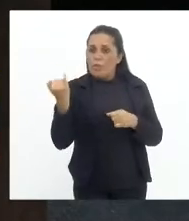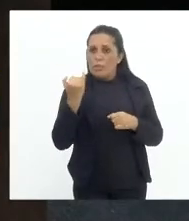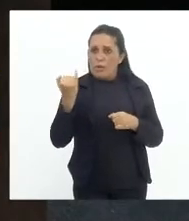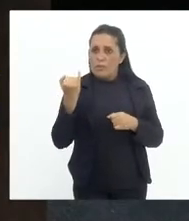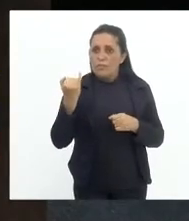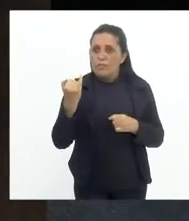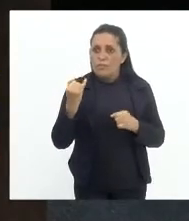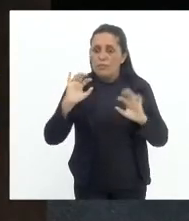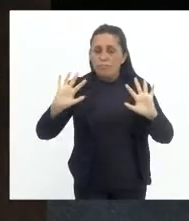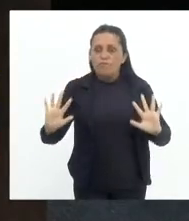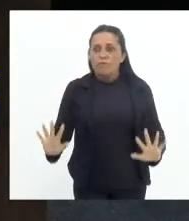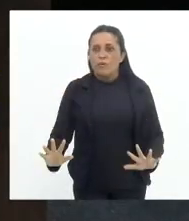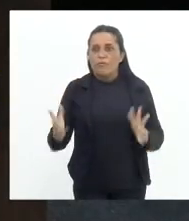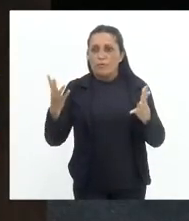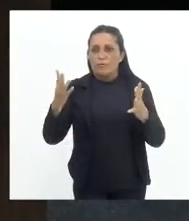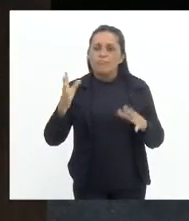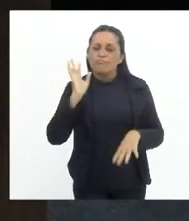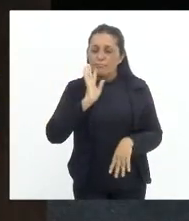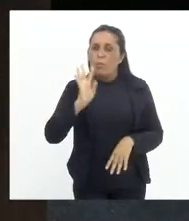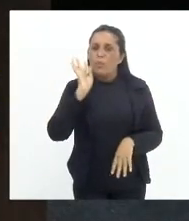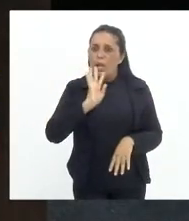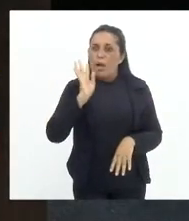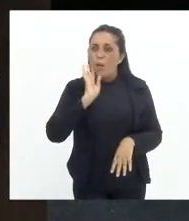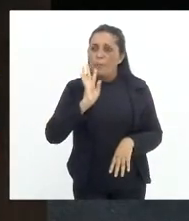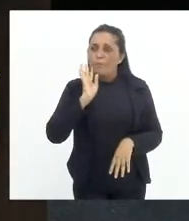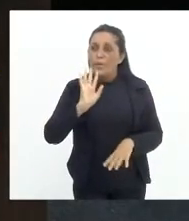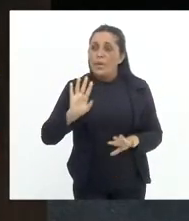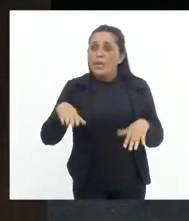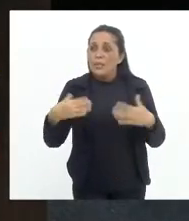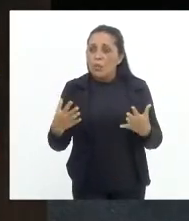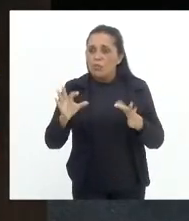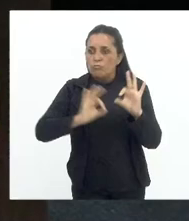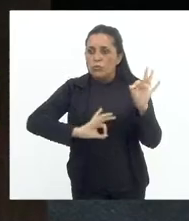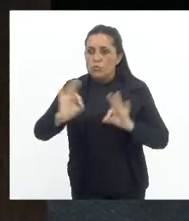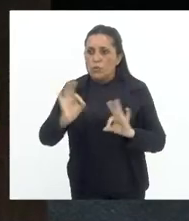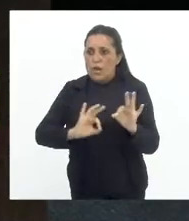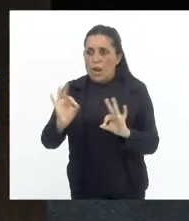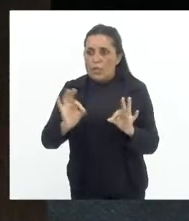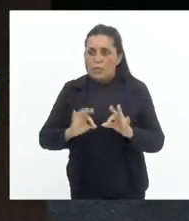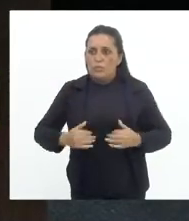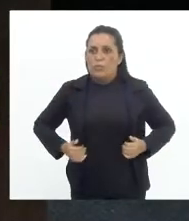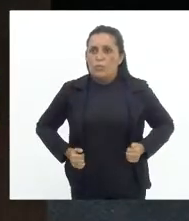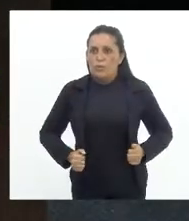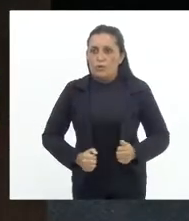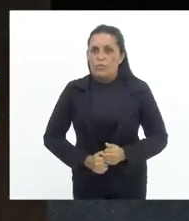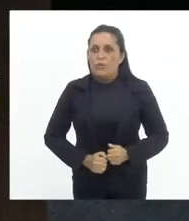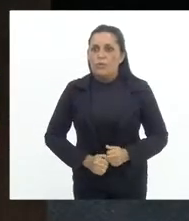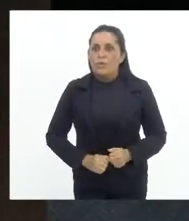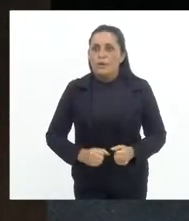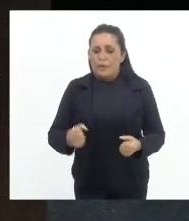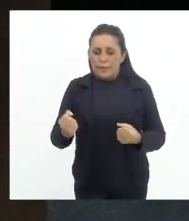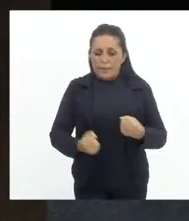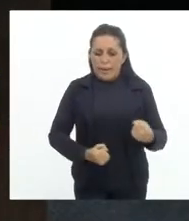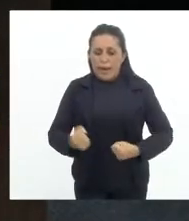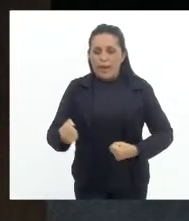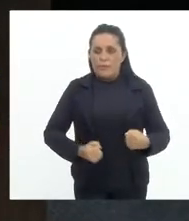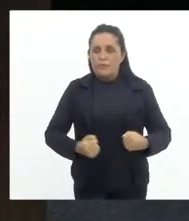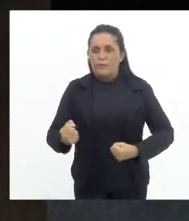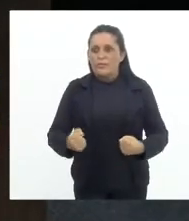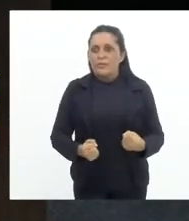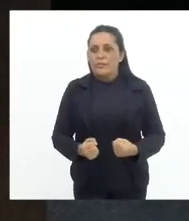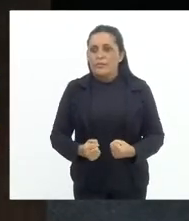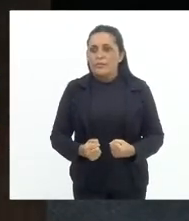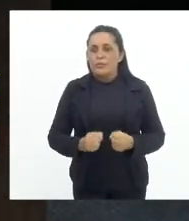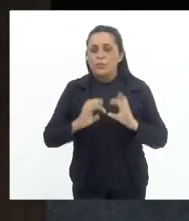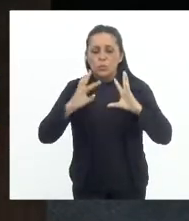foi assim um evento muito bacana então a gente organizou com a TV Alert carro é